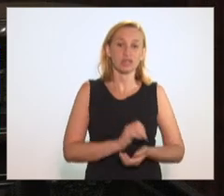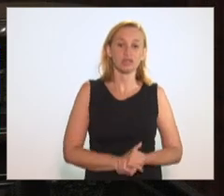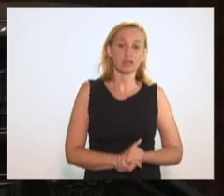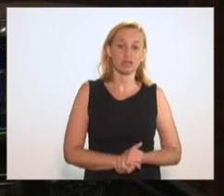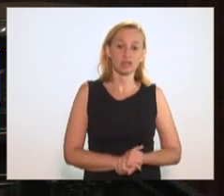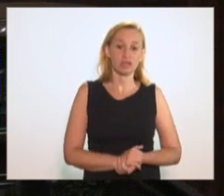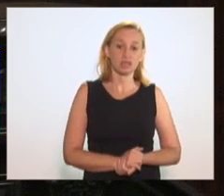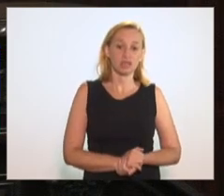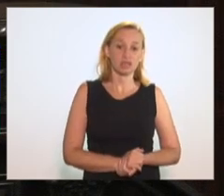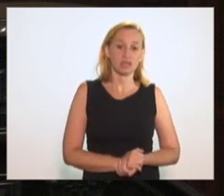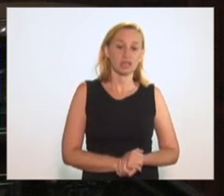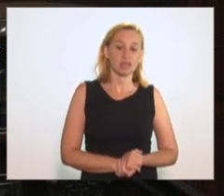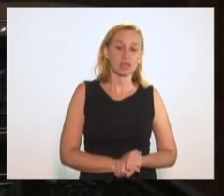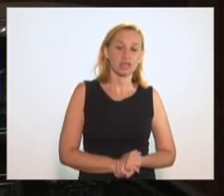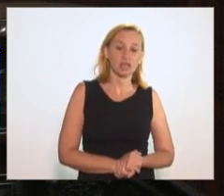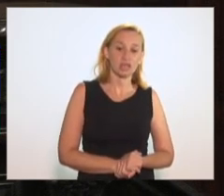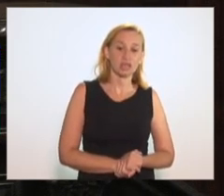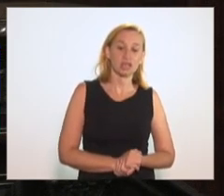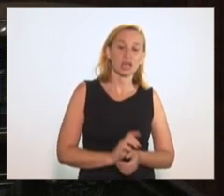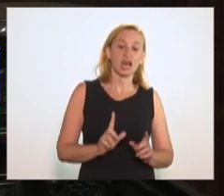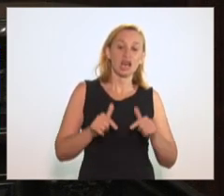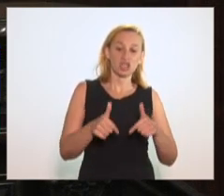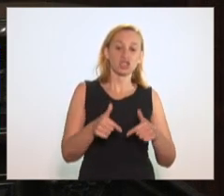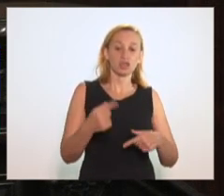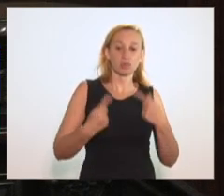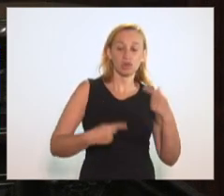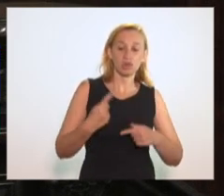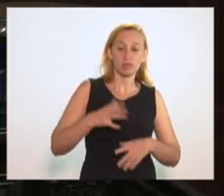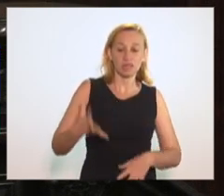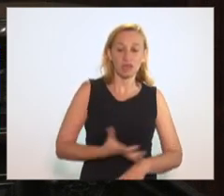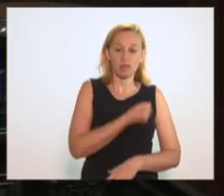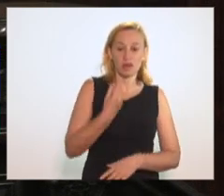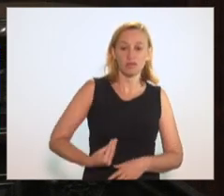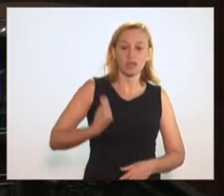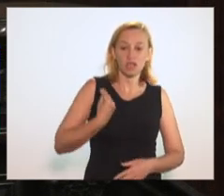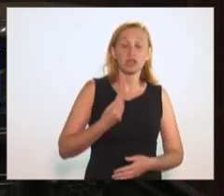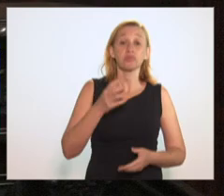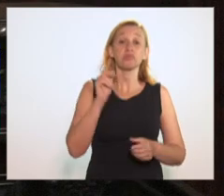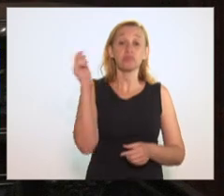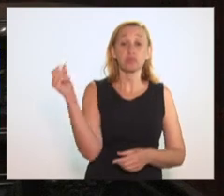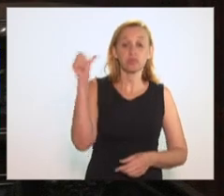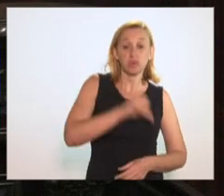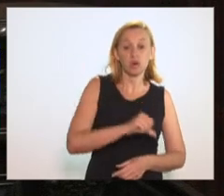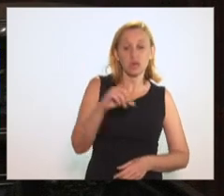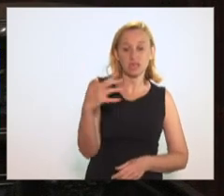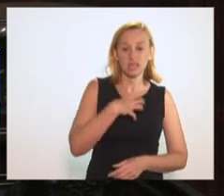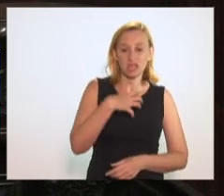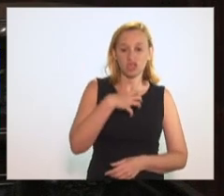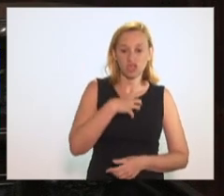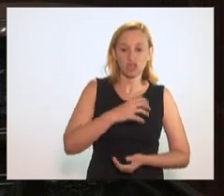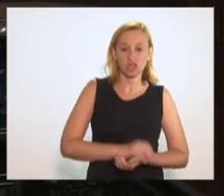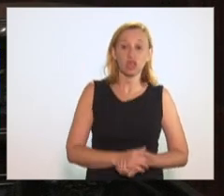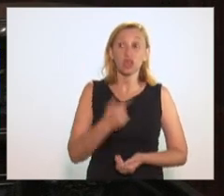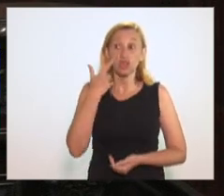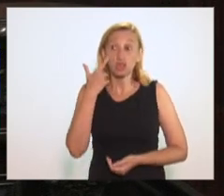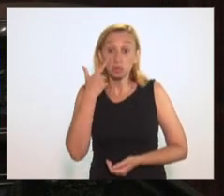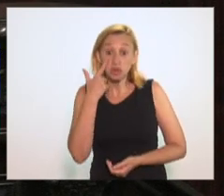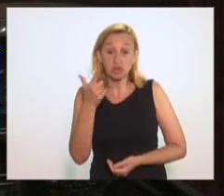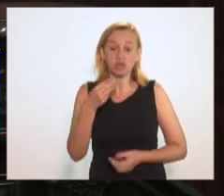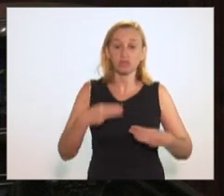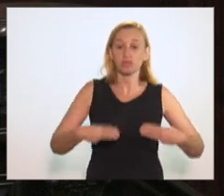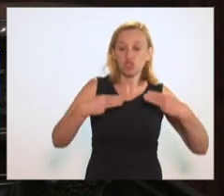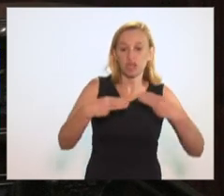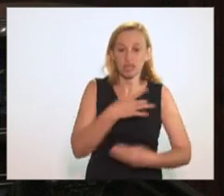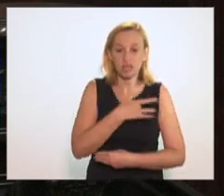politizar ações para salvar vidas e politizar no pior sentido, naquele sentido que a gente tem assistido o Ministério da